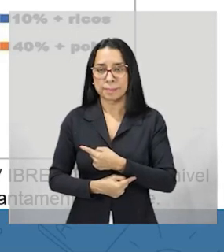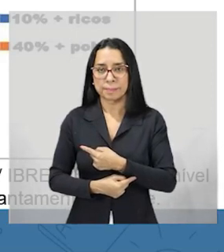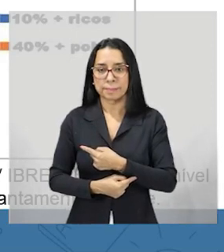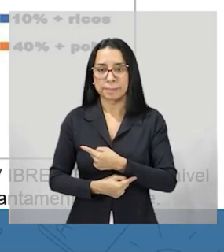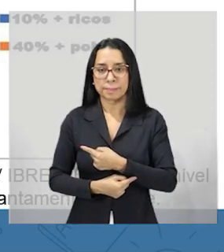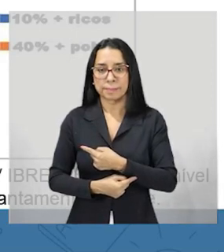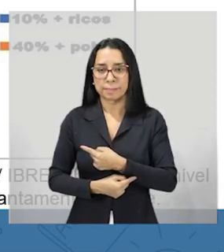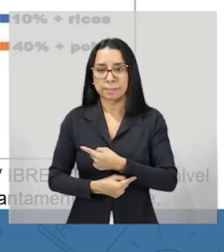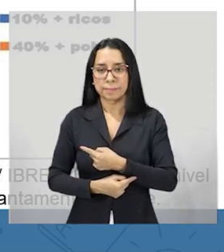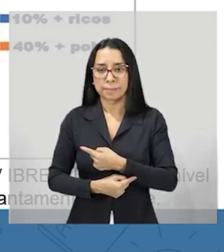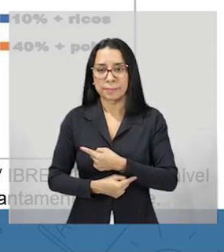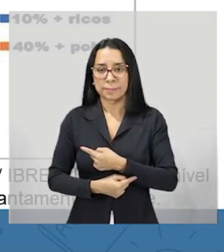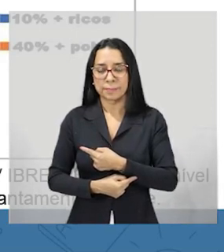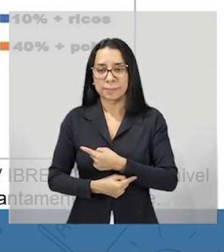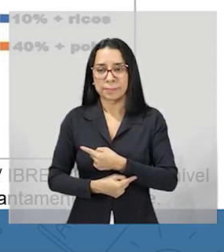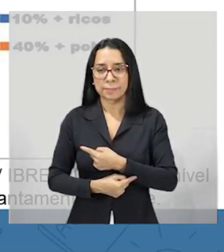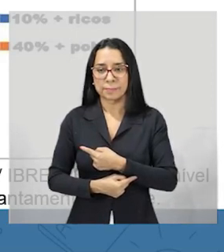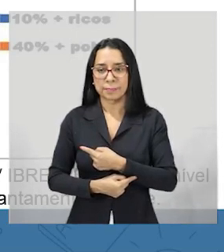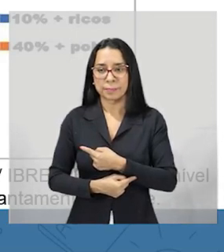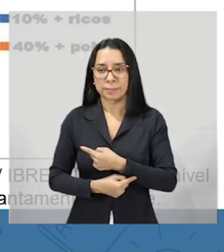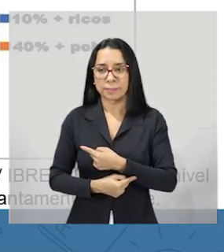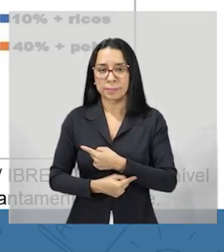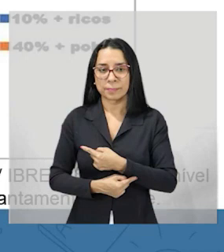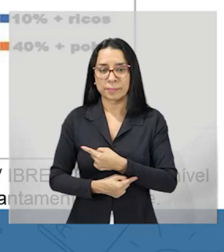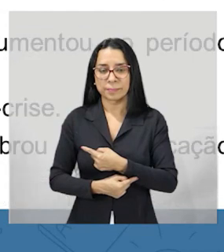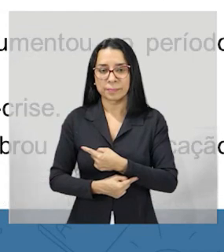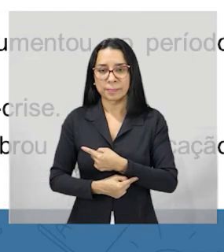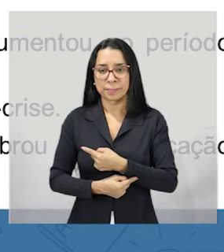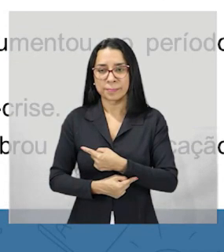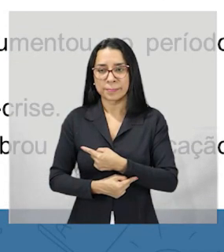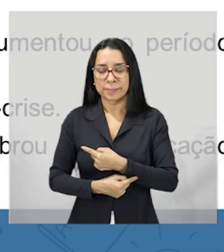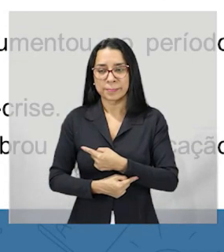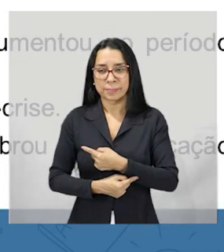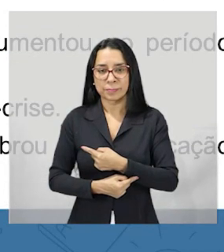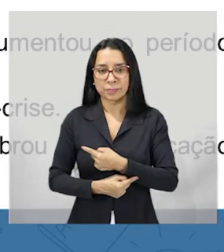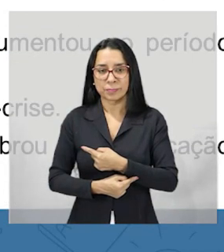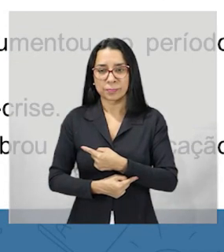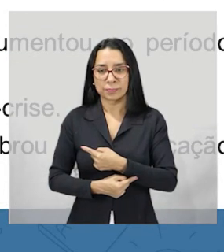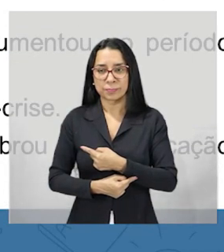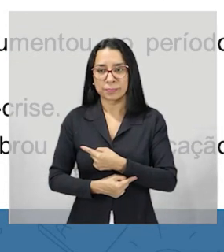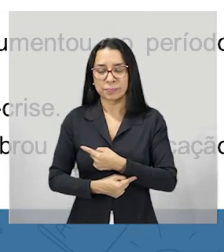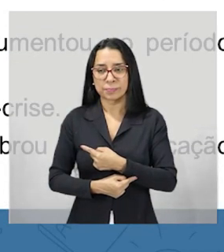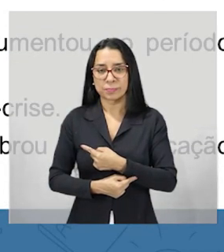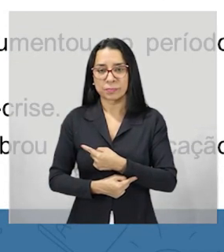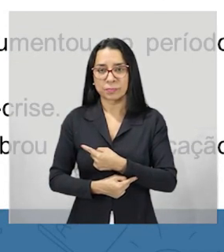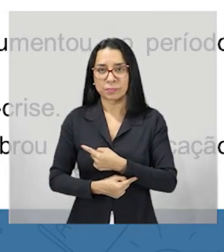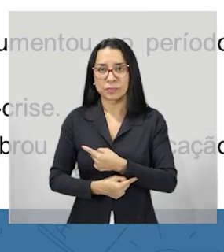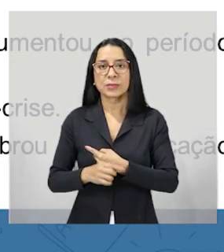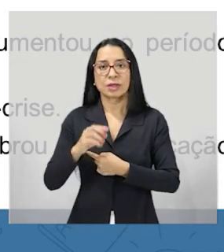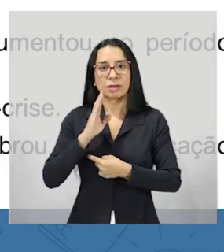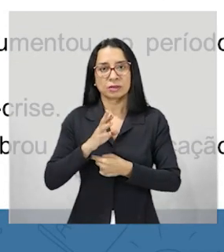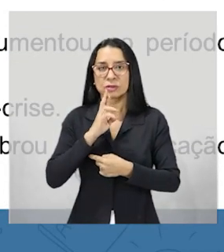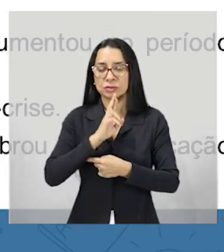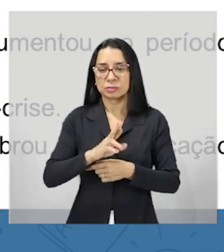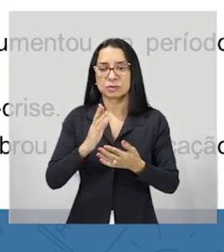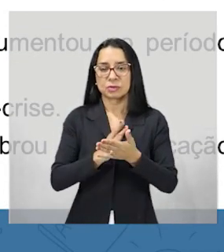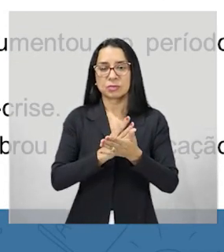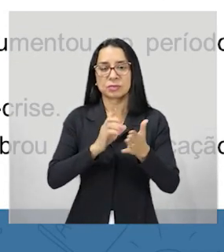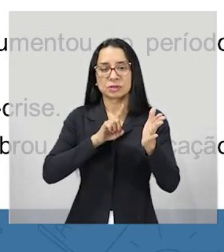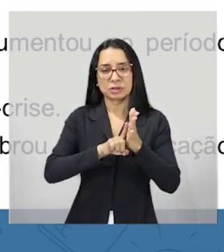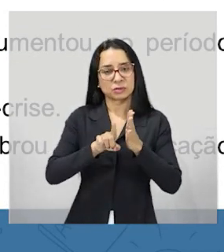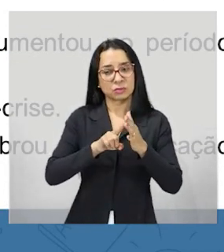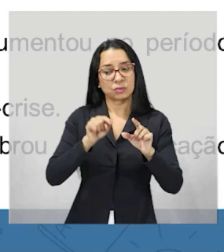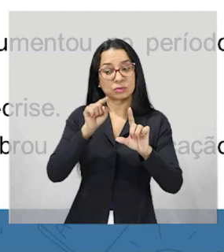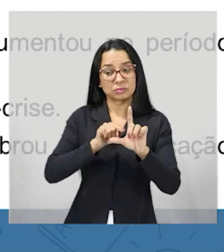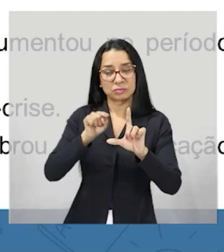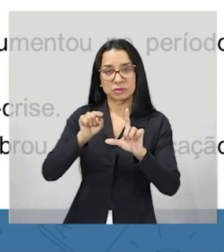a famosa FGV, revelam, né, que em 2019 aconteceu alguma coisa. Tá? Eu já respondi algumas questões de gráfico